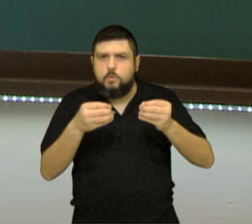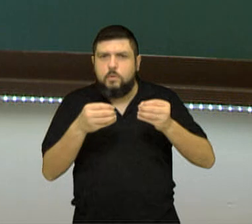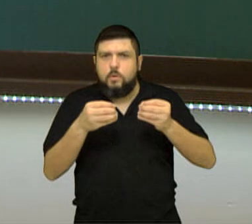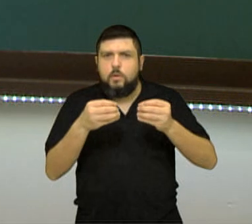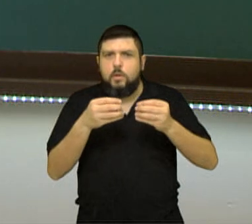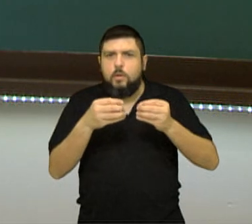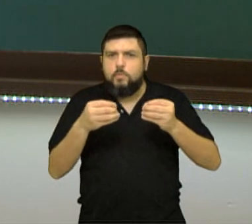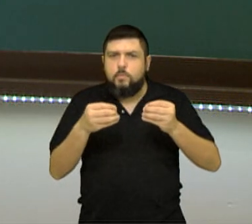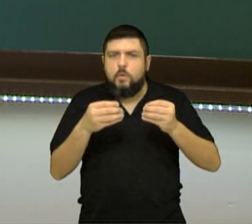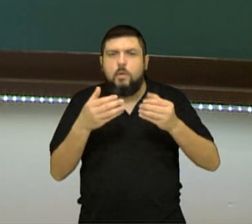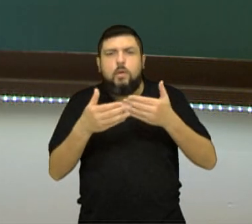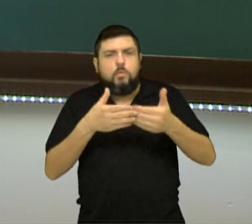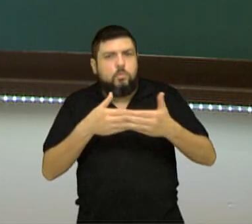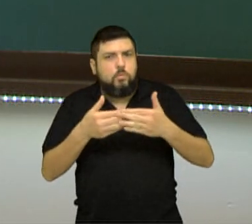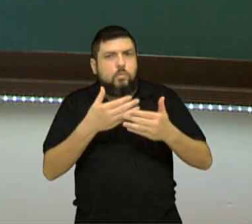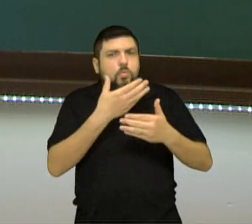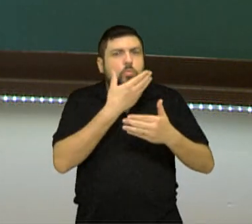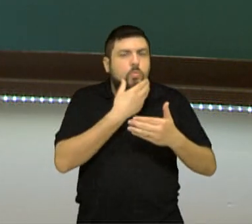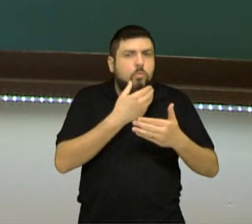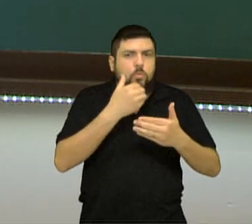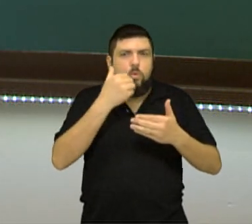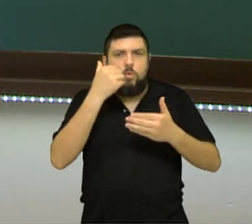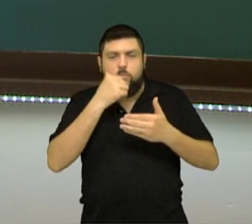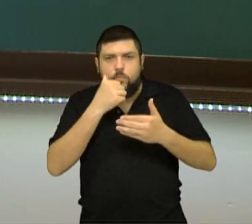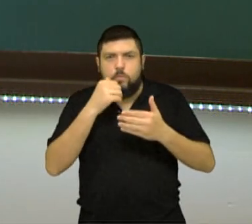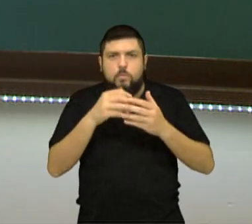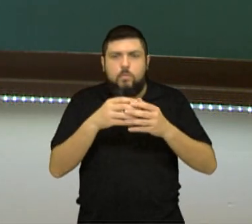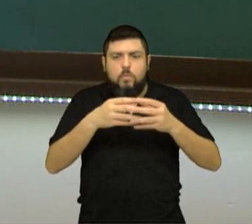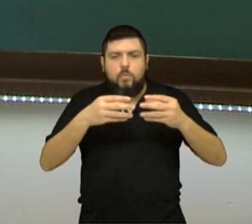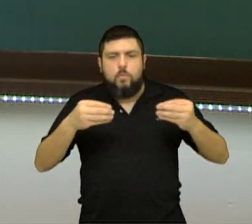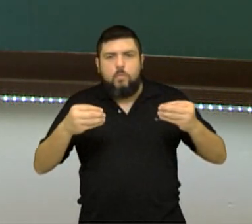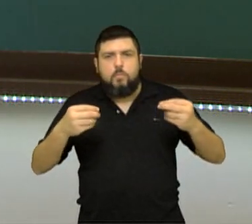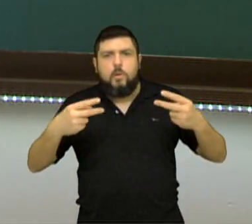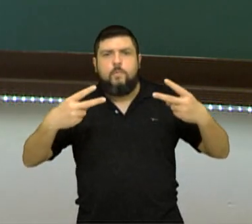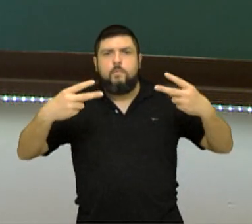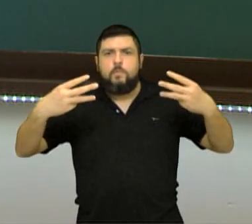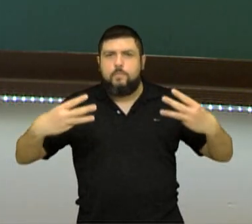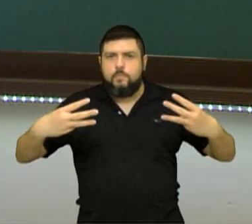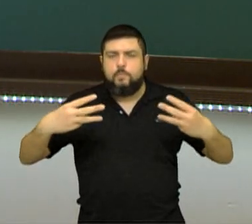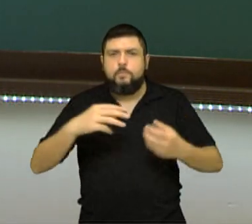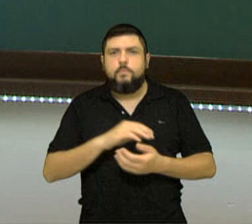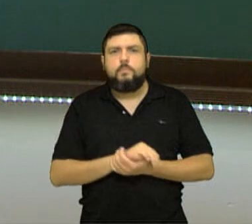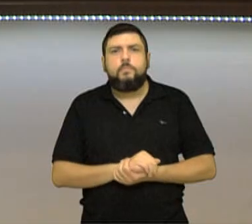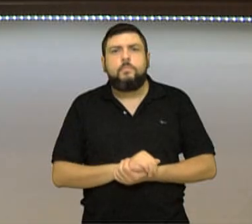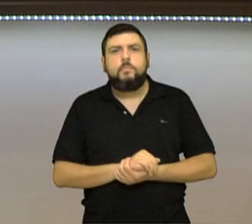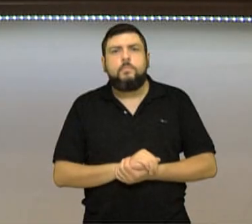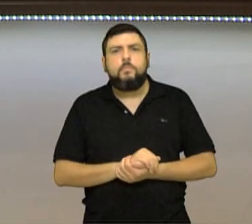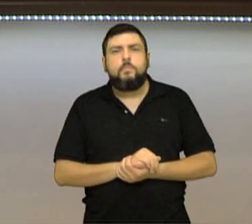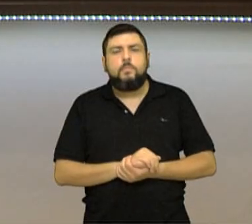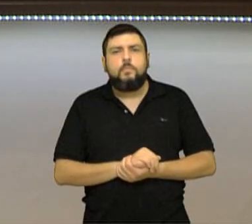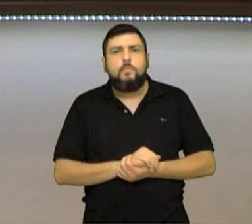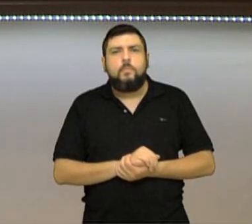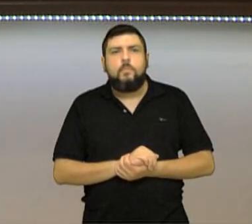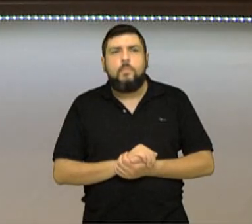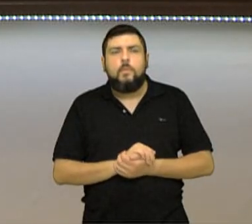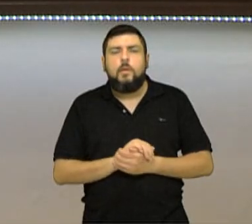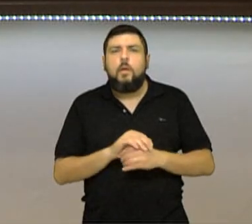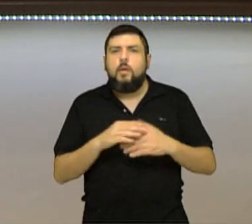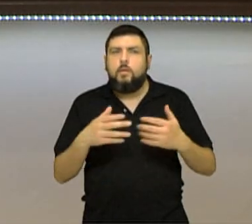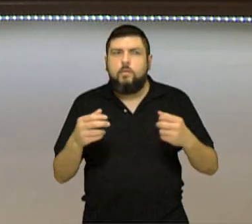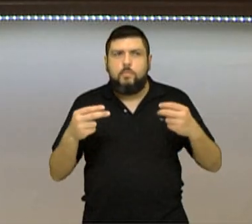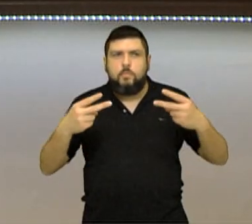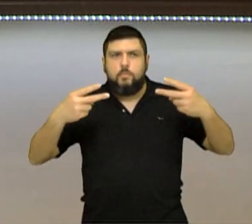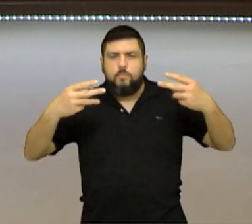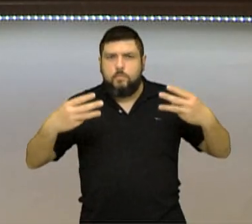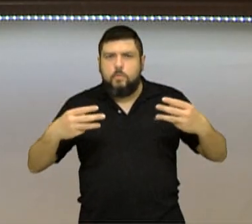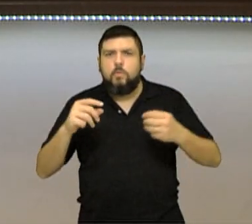o masculino quanto o feminino, 23 cromossomos em cada um. Muito bem, gente. Então, a nível de gametogênese, o que nós temos